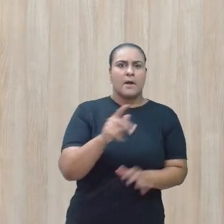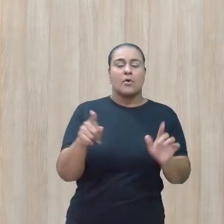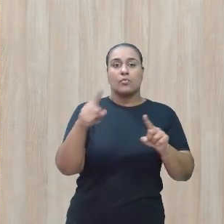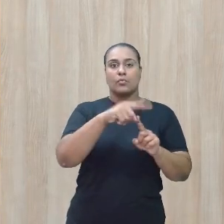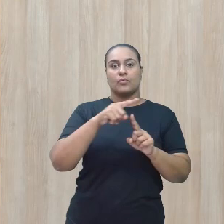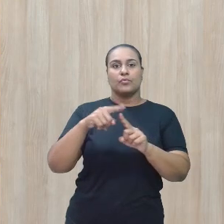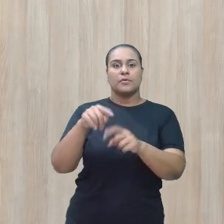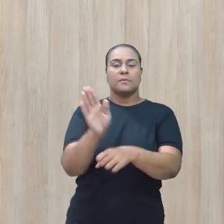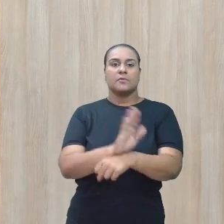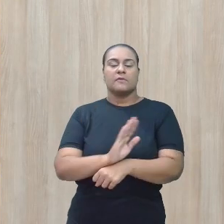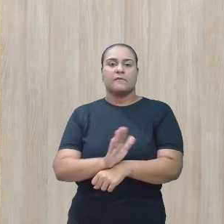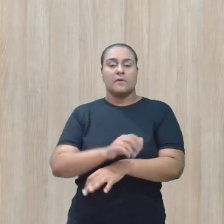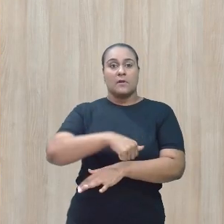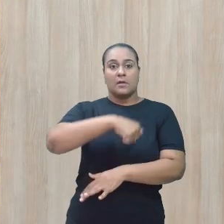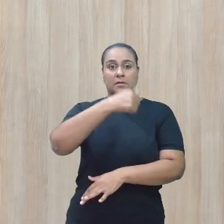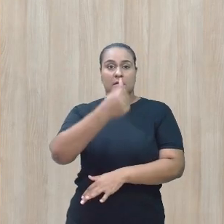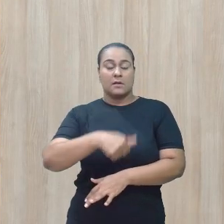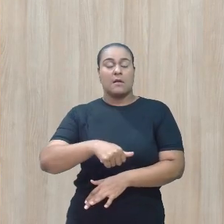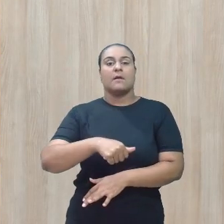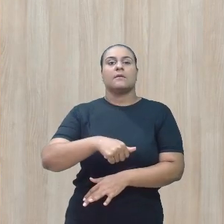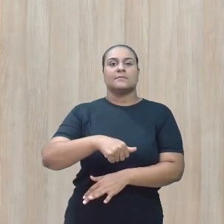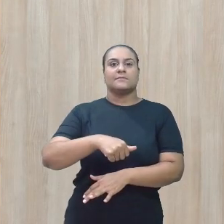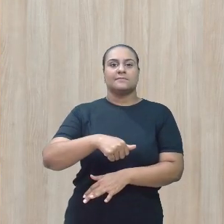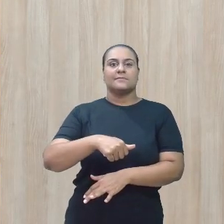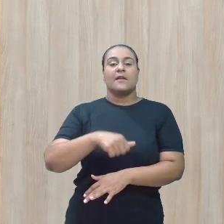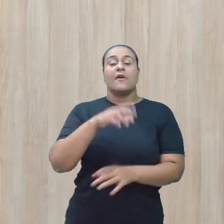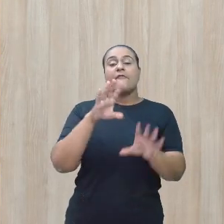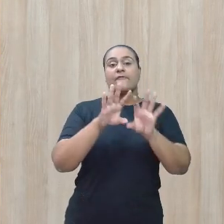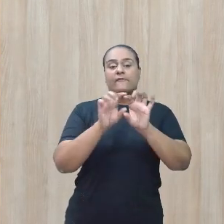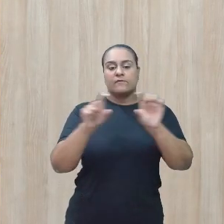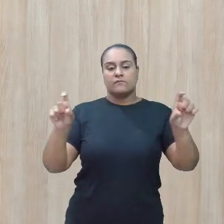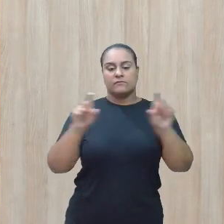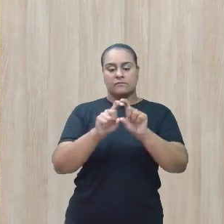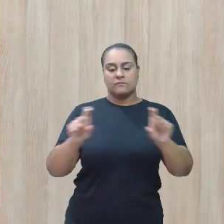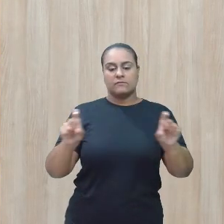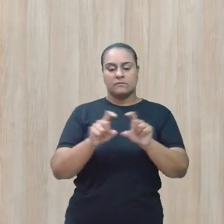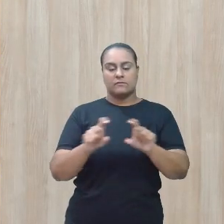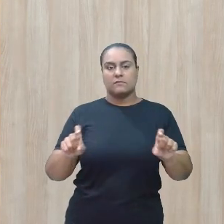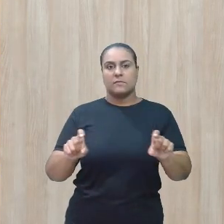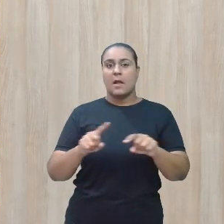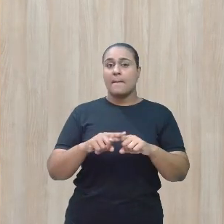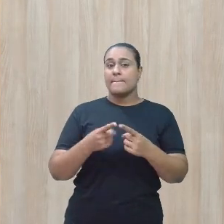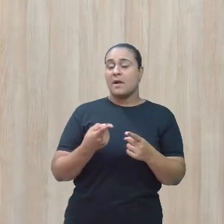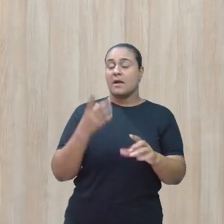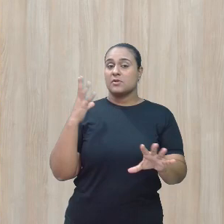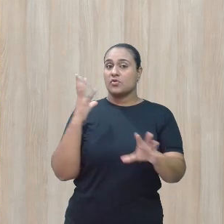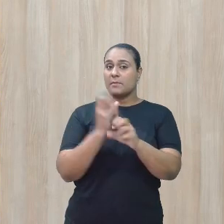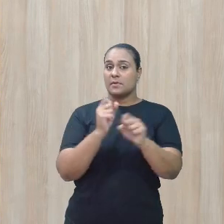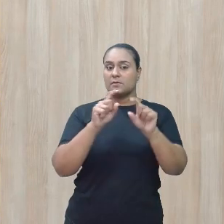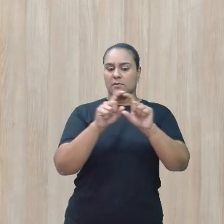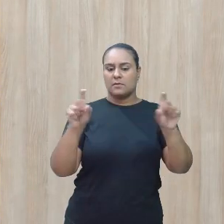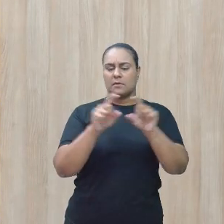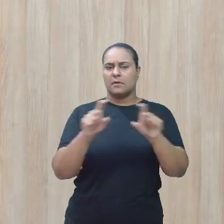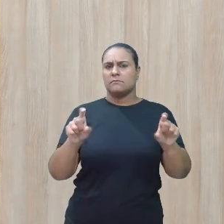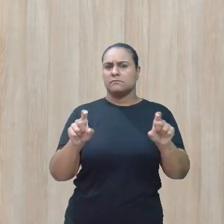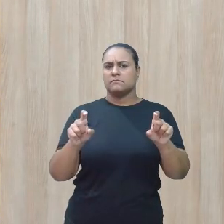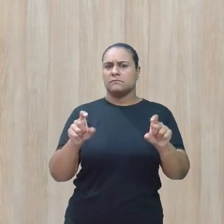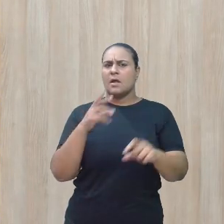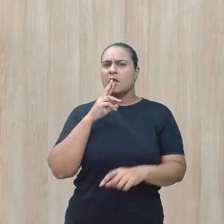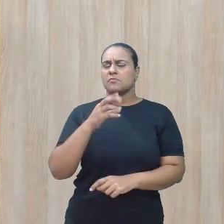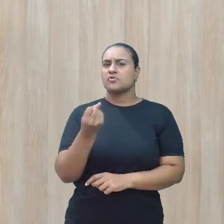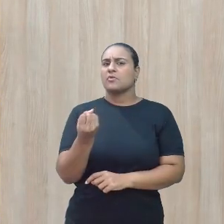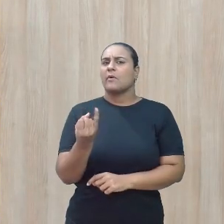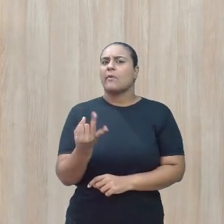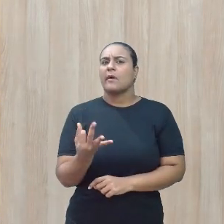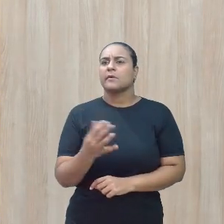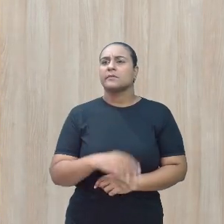né, ou analisar a quantidade de pessoas por gênero, eu vou somar as linhas. Mas esse somatório das linhas tem que dar quanto? Tem